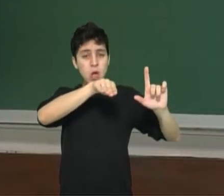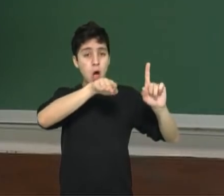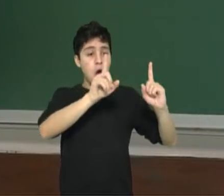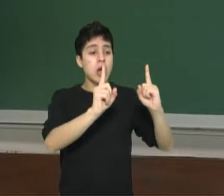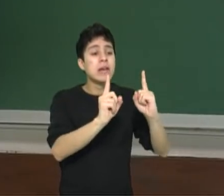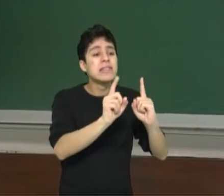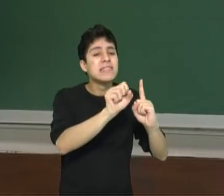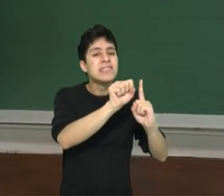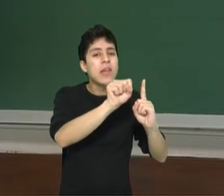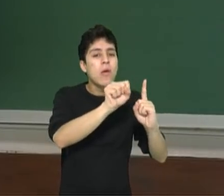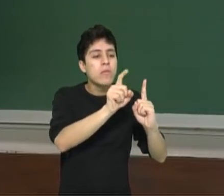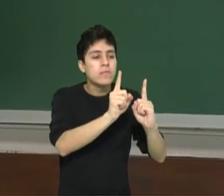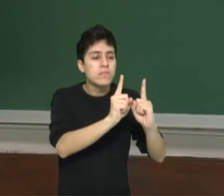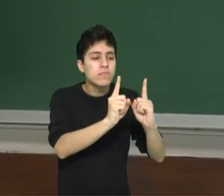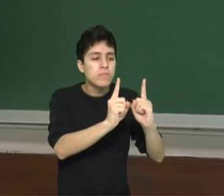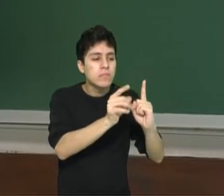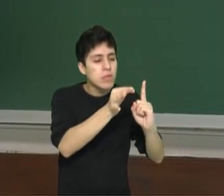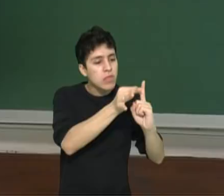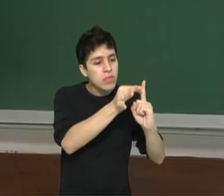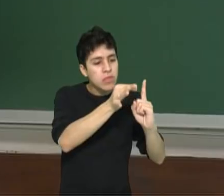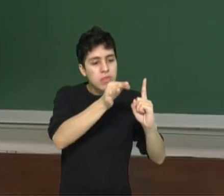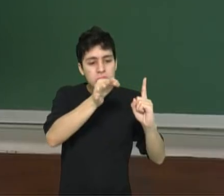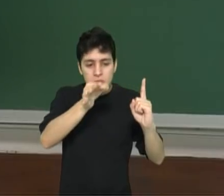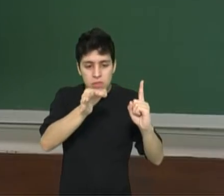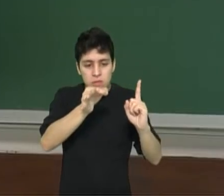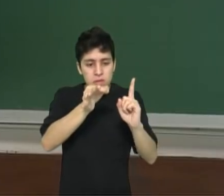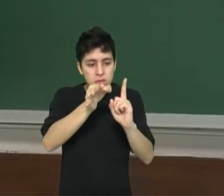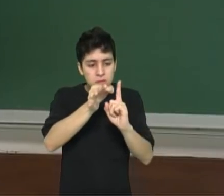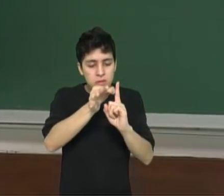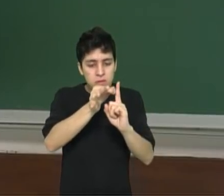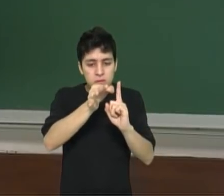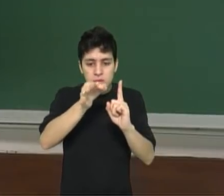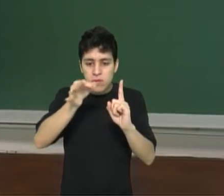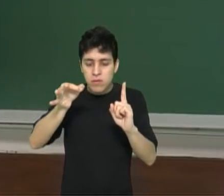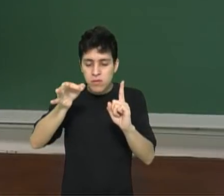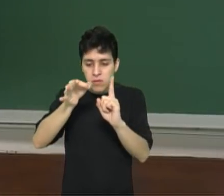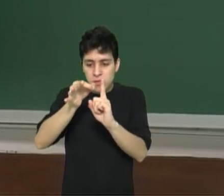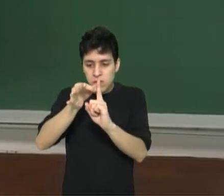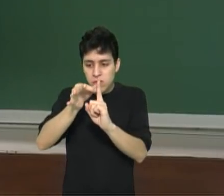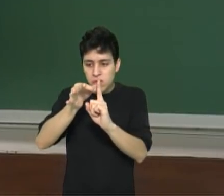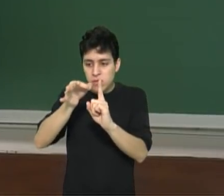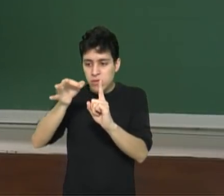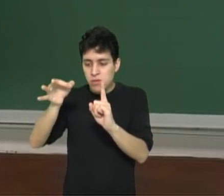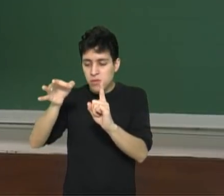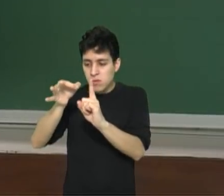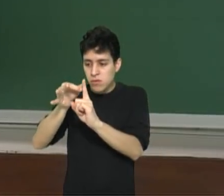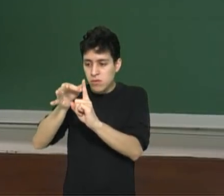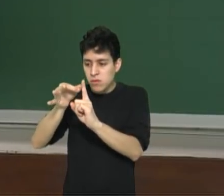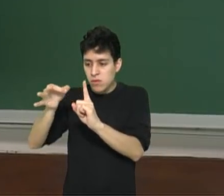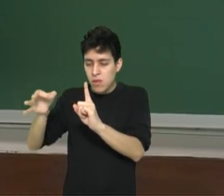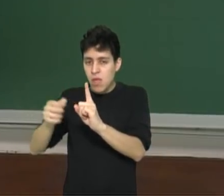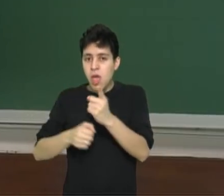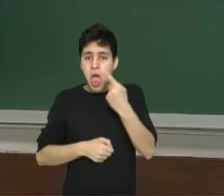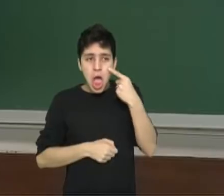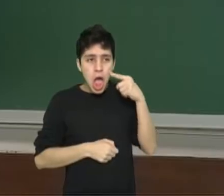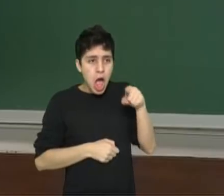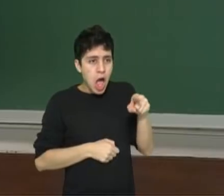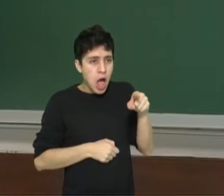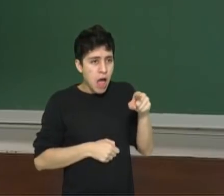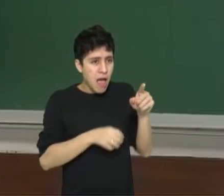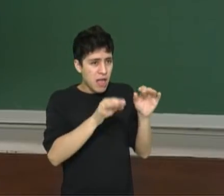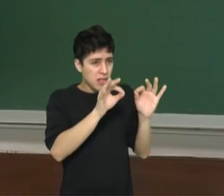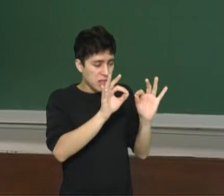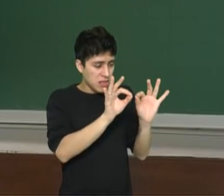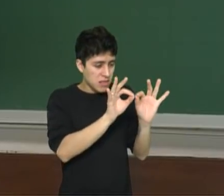passa, a distância percorrida tem que ser a mesma. E o que a gente percebeu aqui? 1 segundo, 2, 3, olha só a distância que está